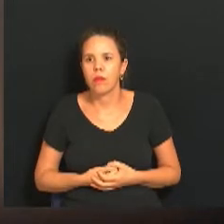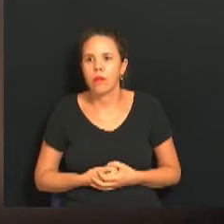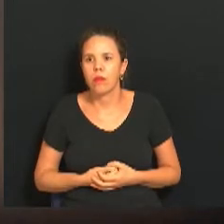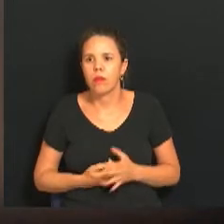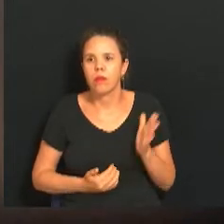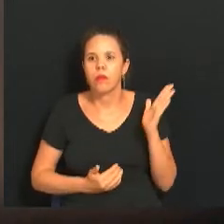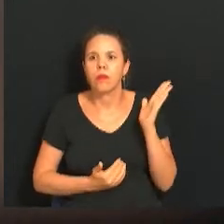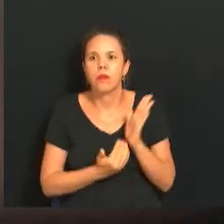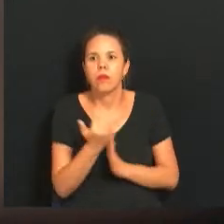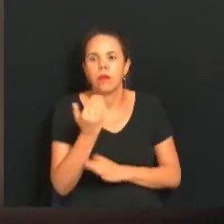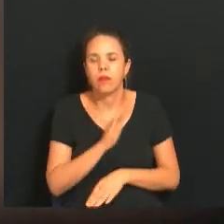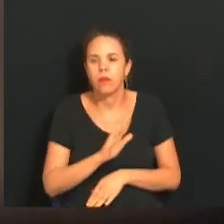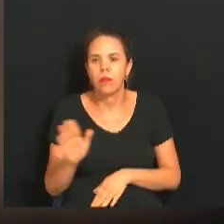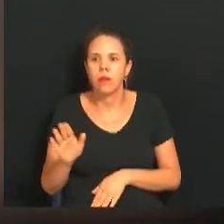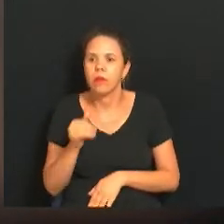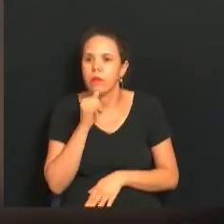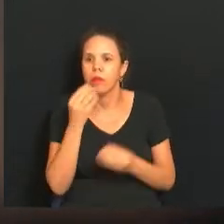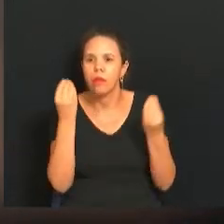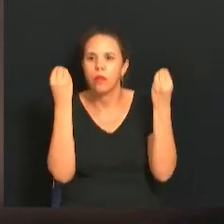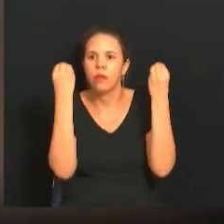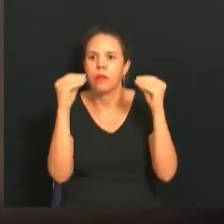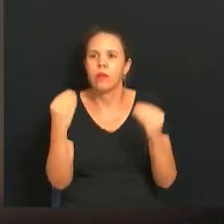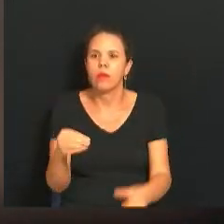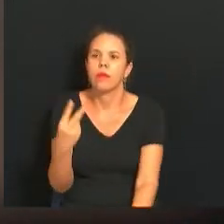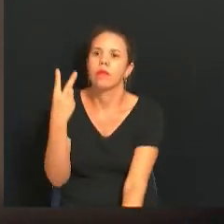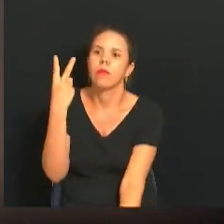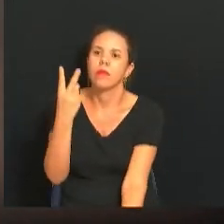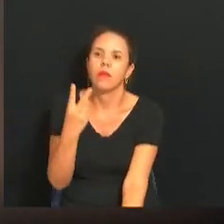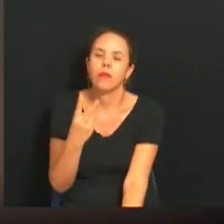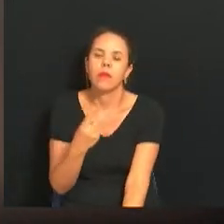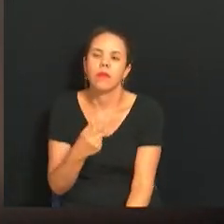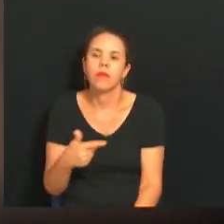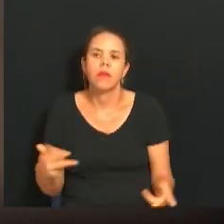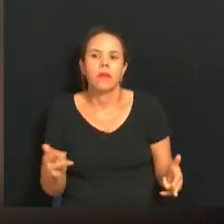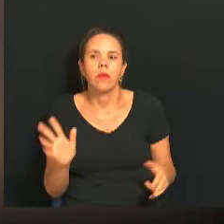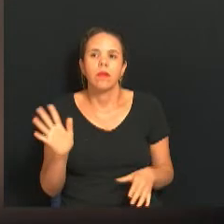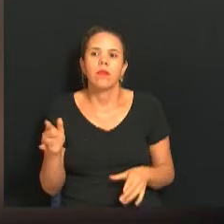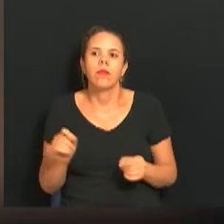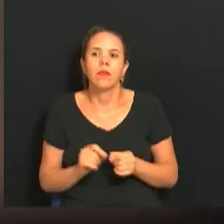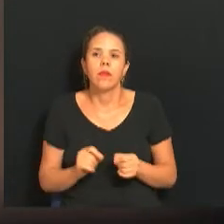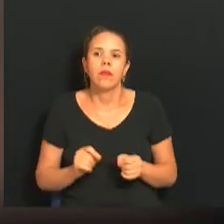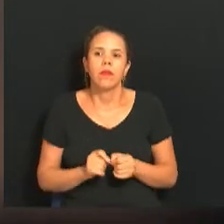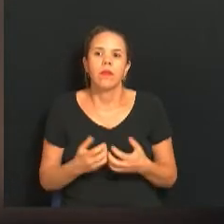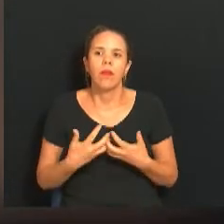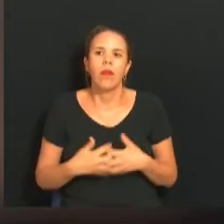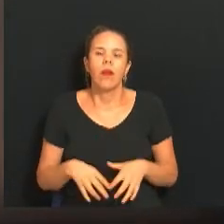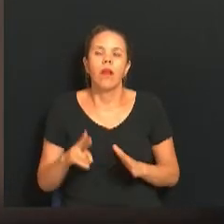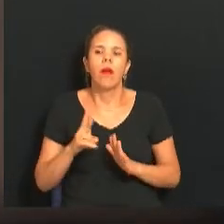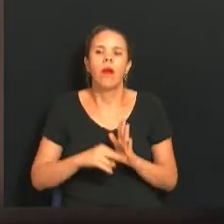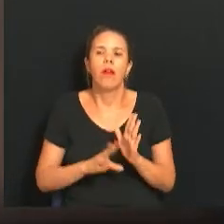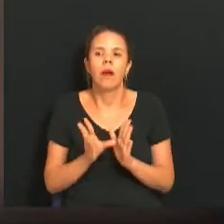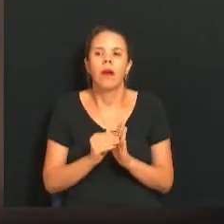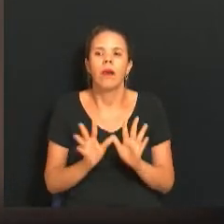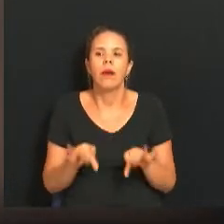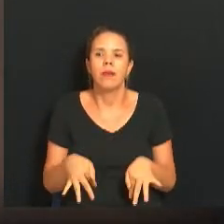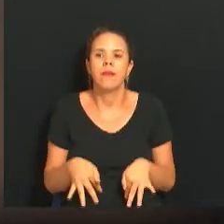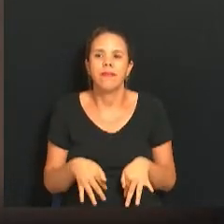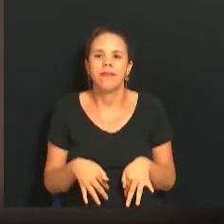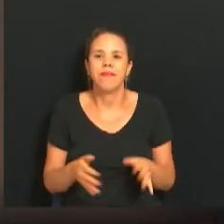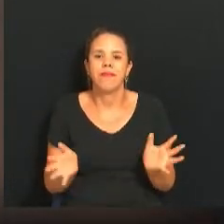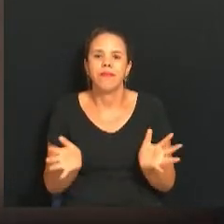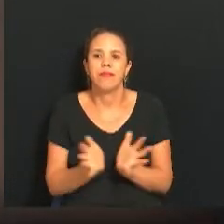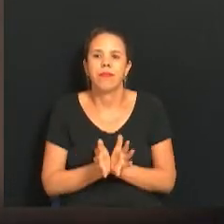exagero colocarmos 2 questões já no relatório final da nossa comissão,